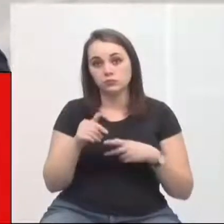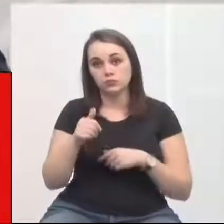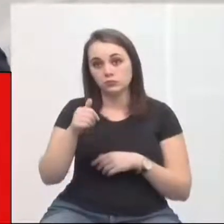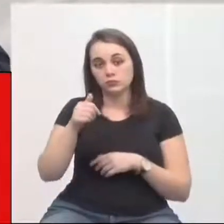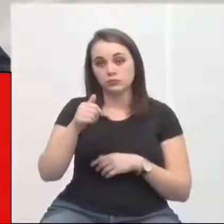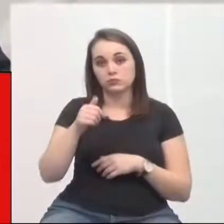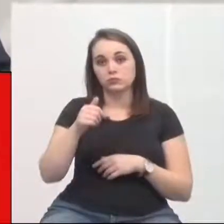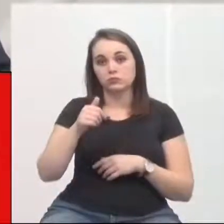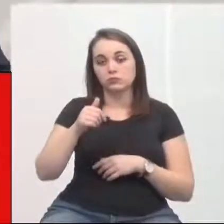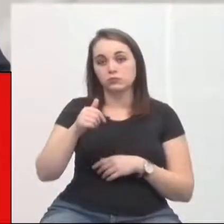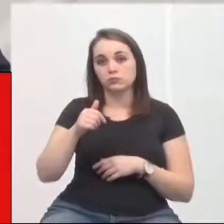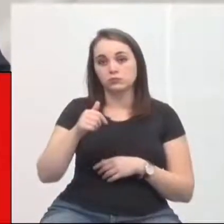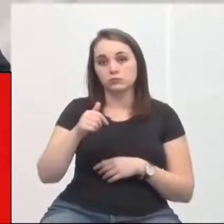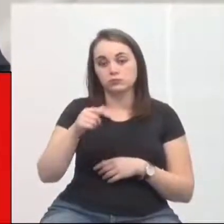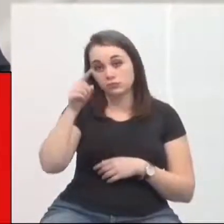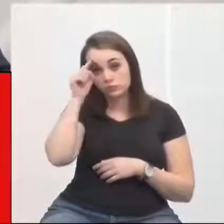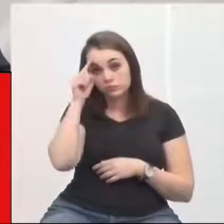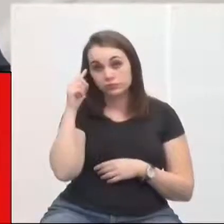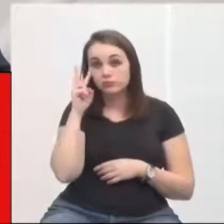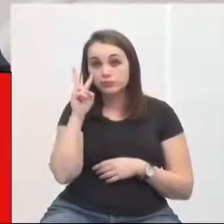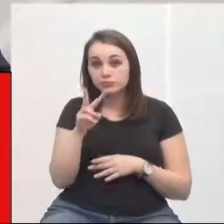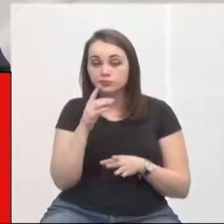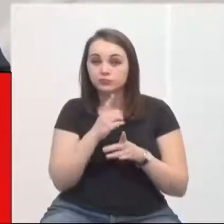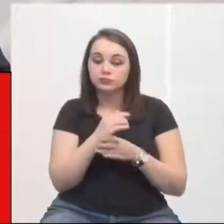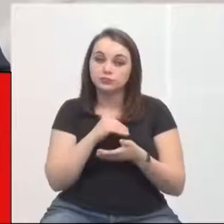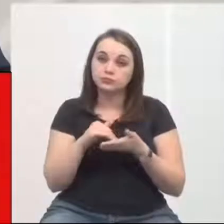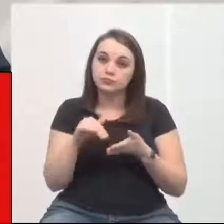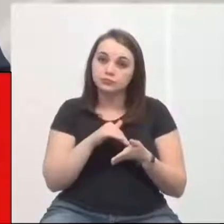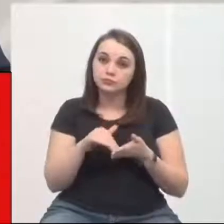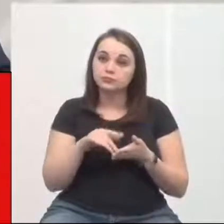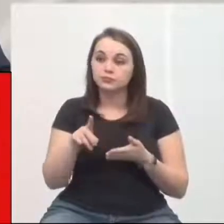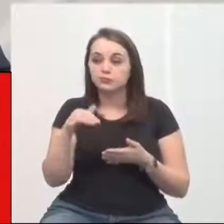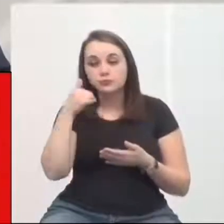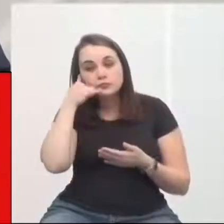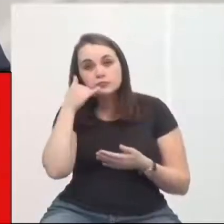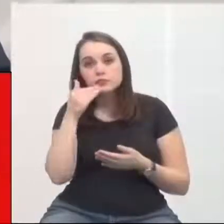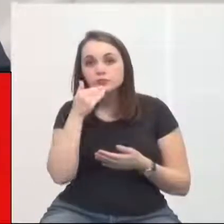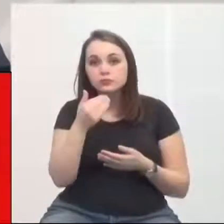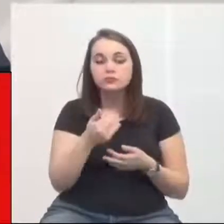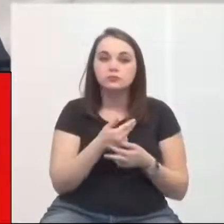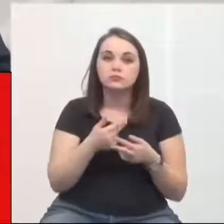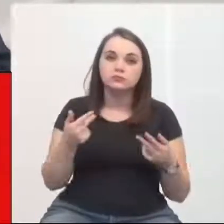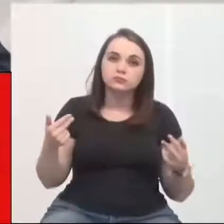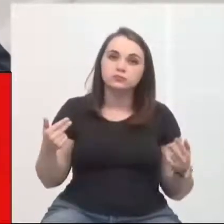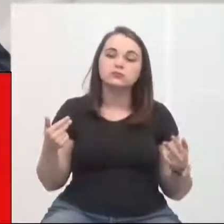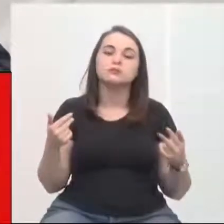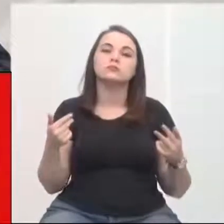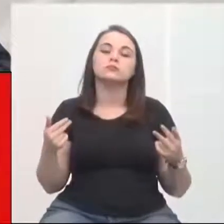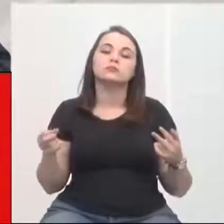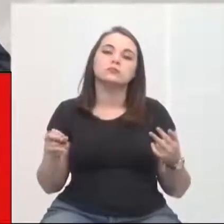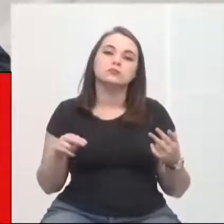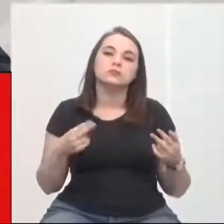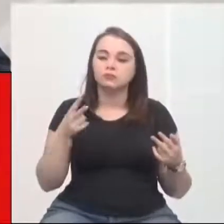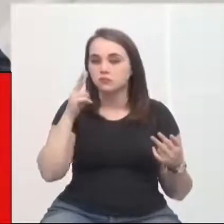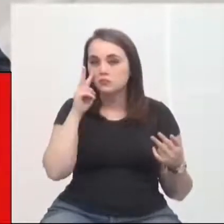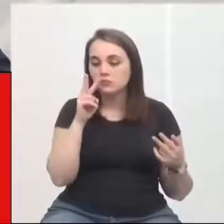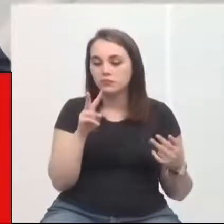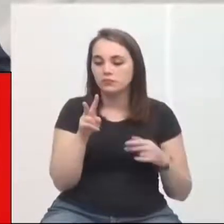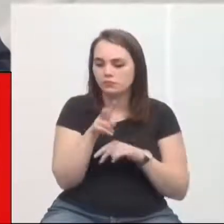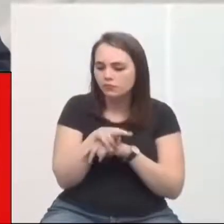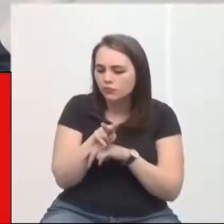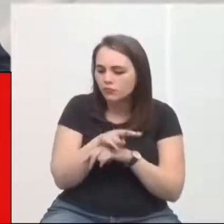dias. É difícil não ver ele lá na secretaria, ou me ligando, ou pedindo alguma coisa, ou verificando uma